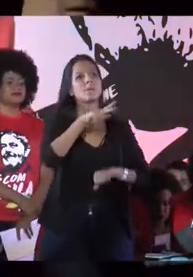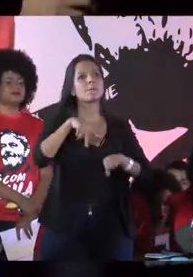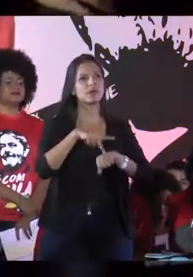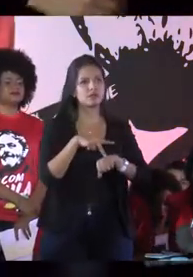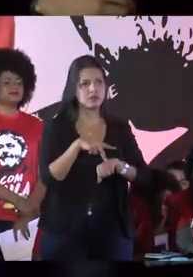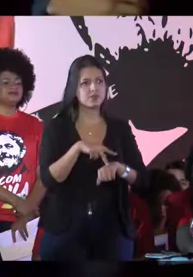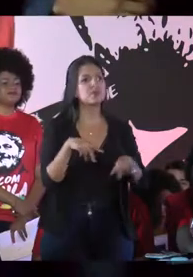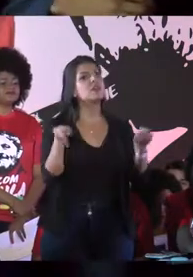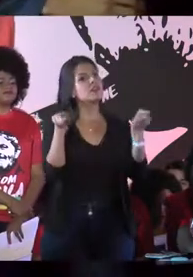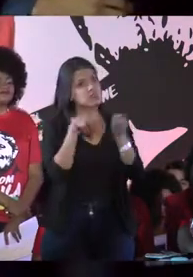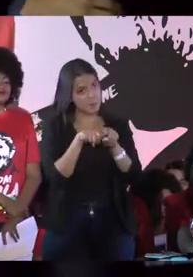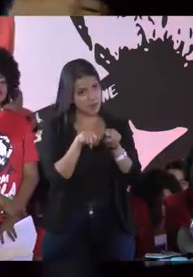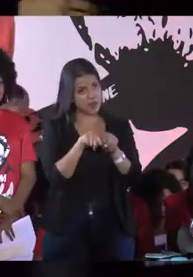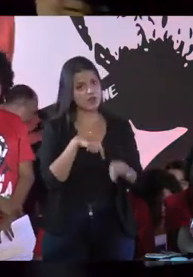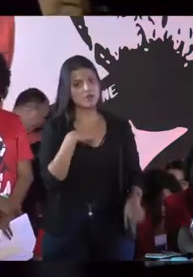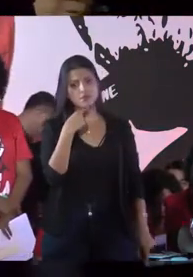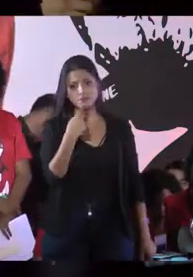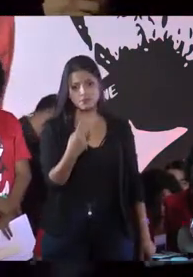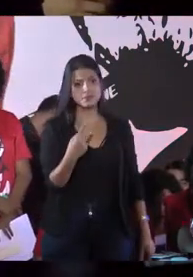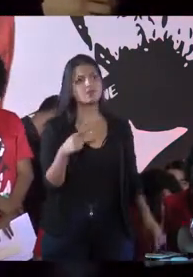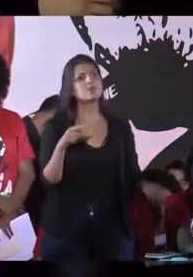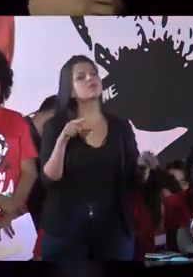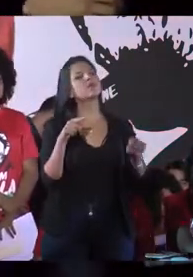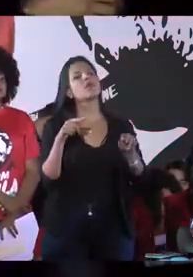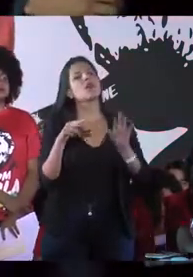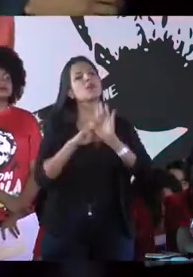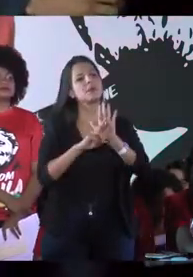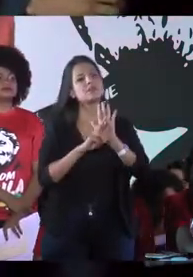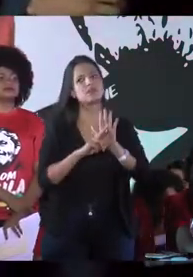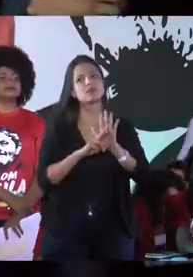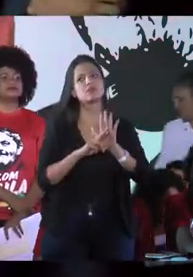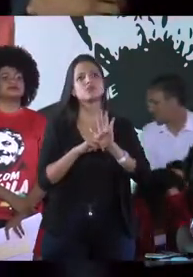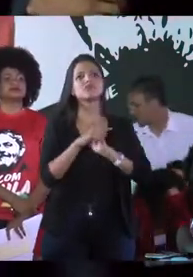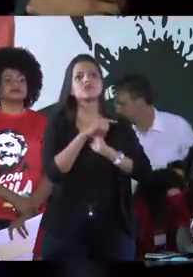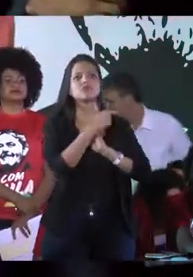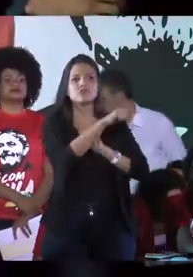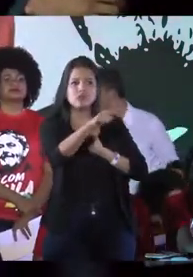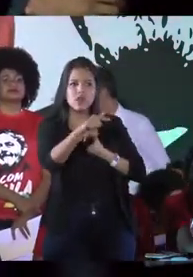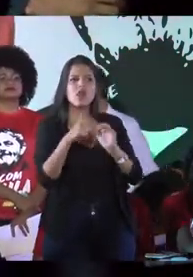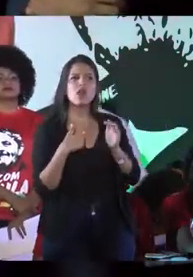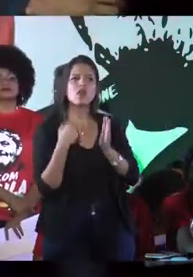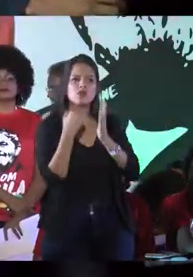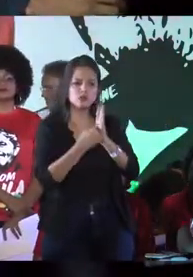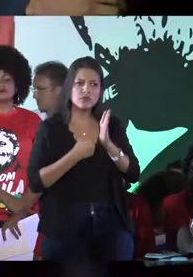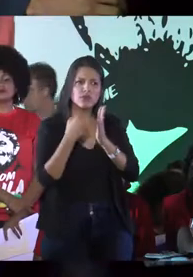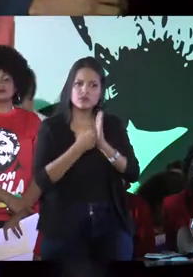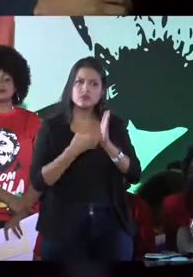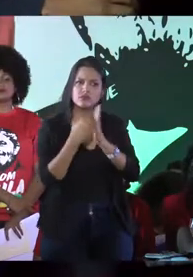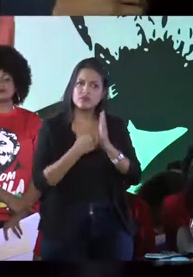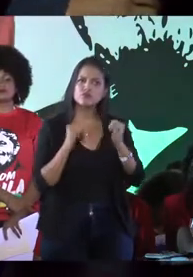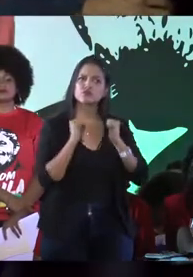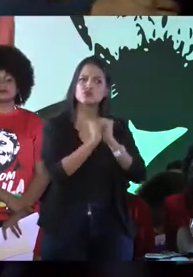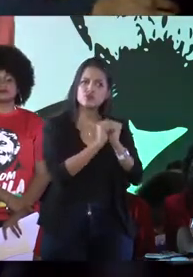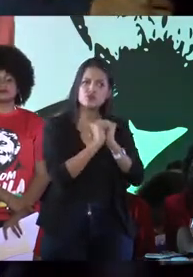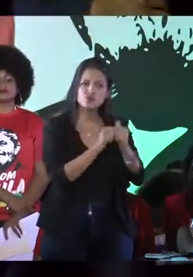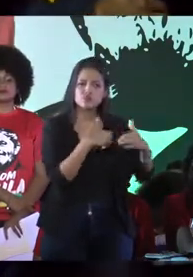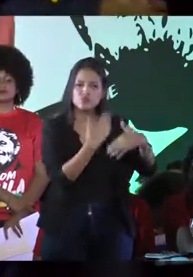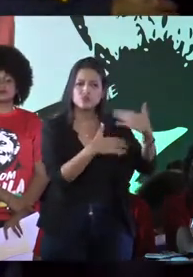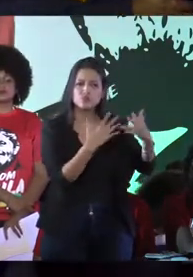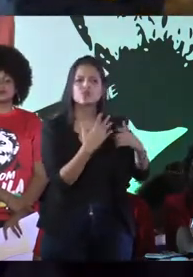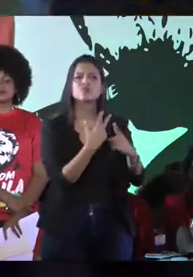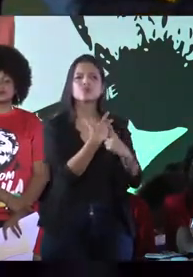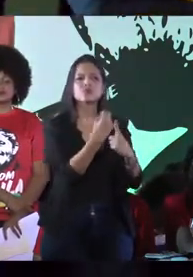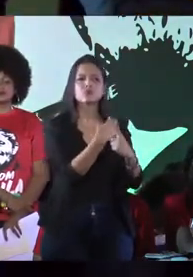também em termos pessoais, já que convivi muitos anos, lutamos muitas coisas juntas, alcançamos muitas